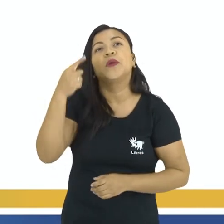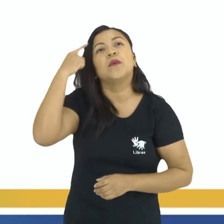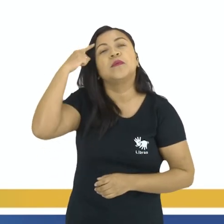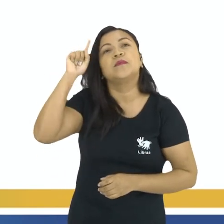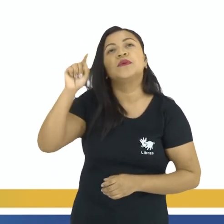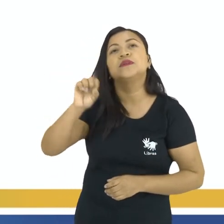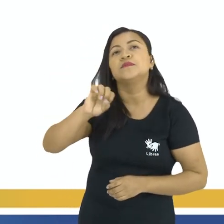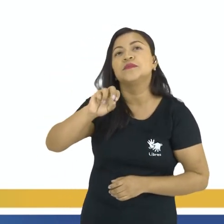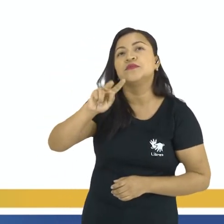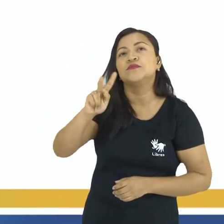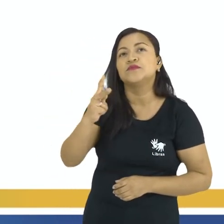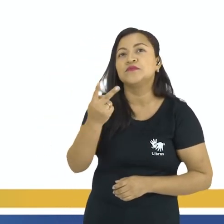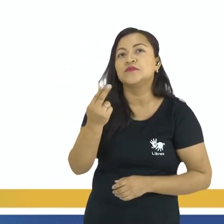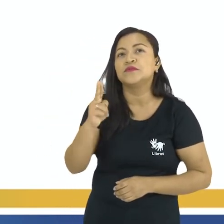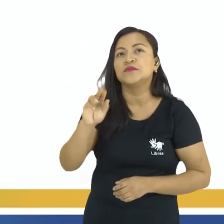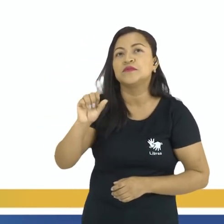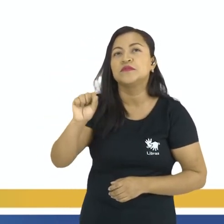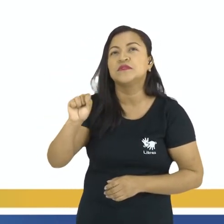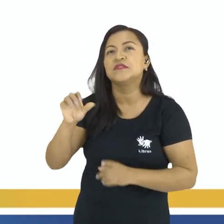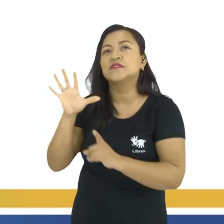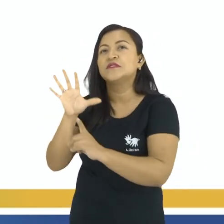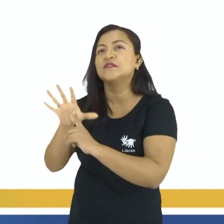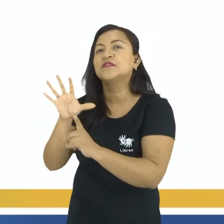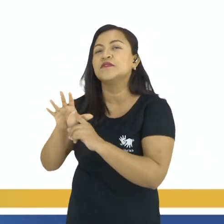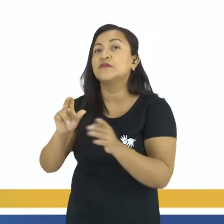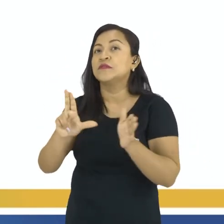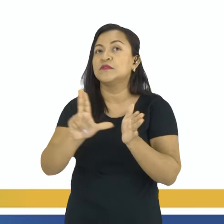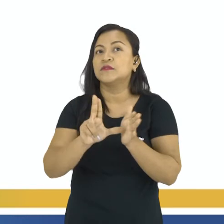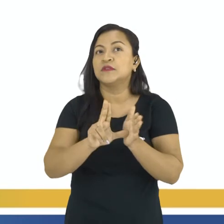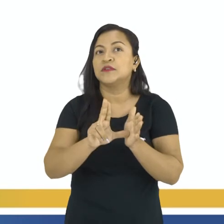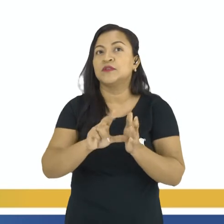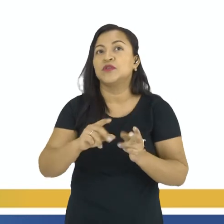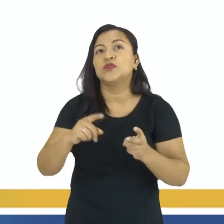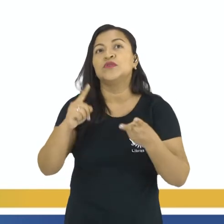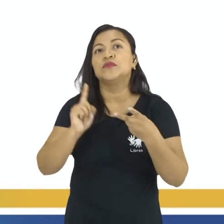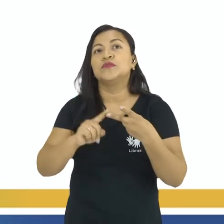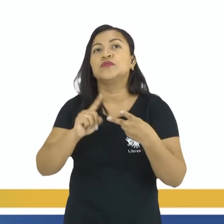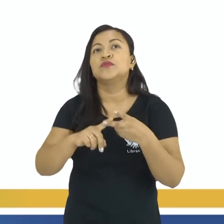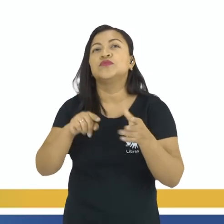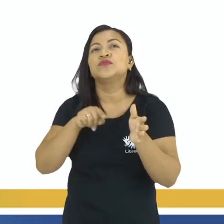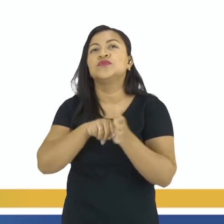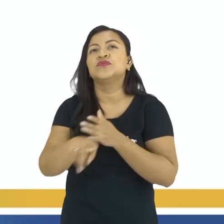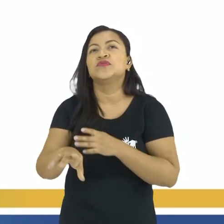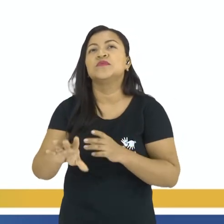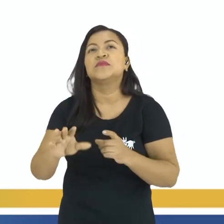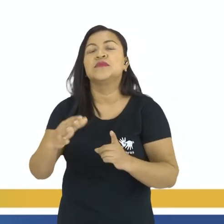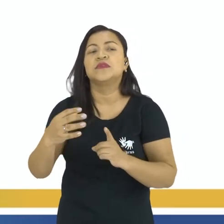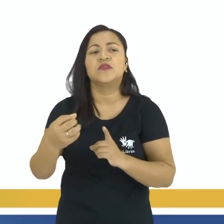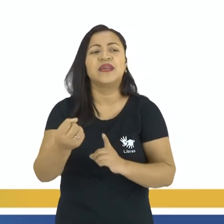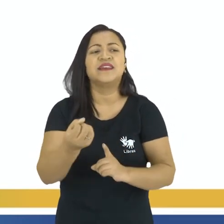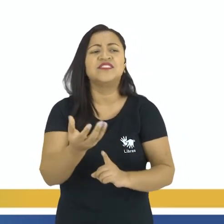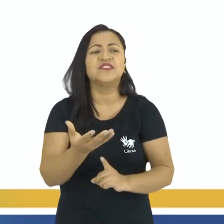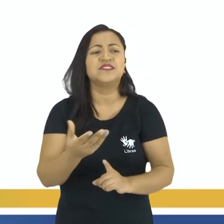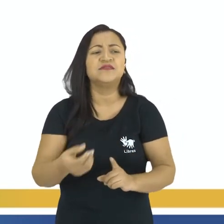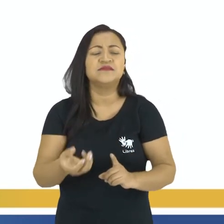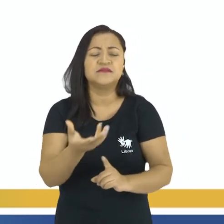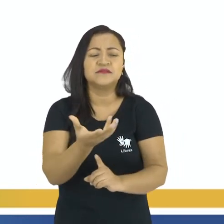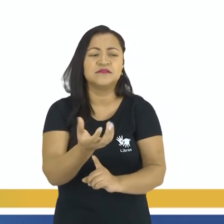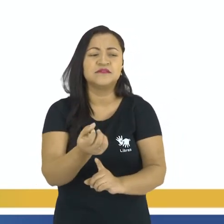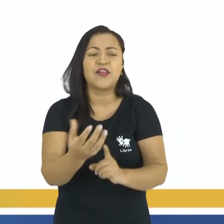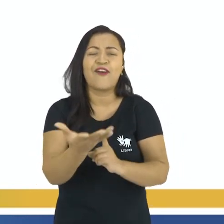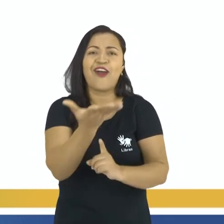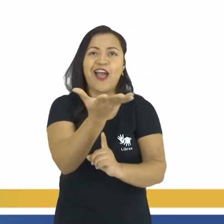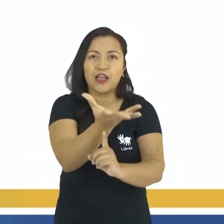influenciou as ideias de Lutero? Segundo, sobre a questão da salvação dos fiéis, Calvino e Lutero consideravam a teoria